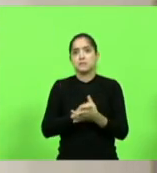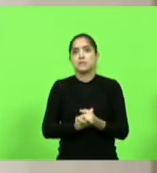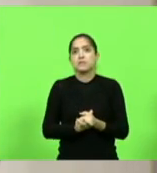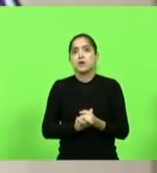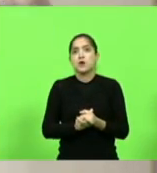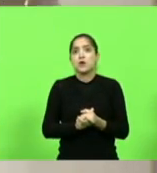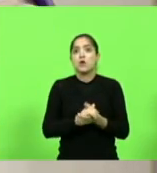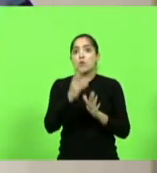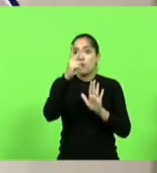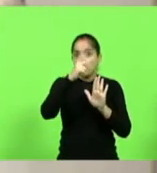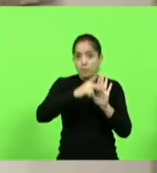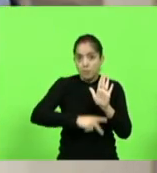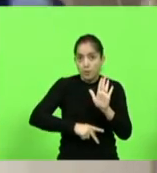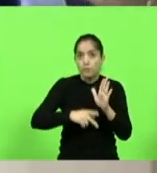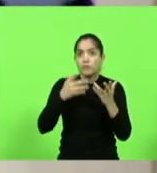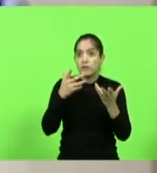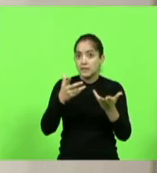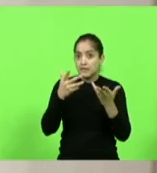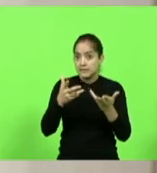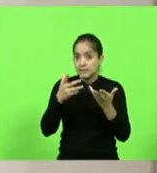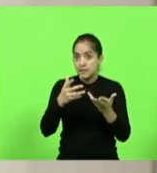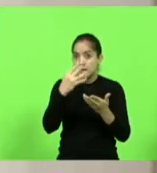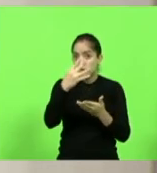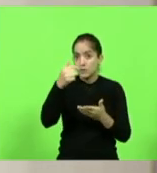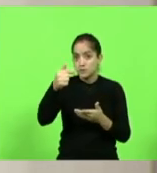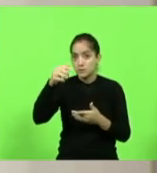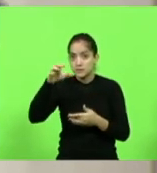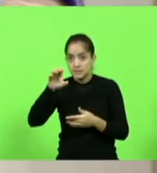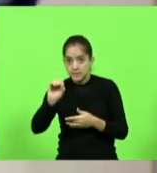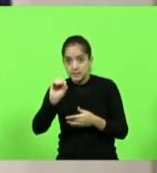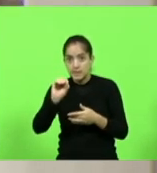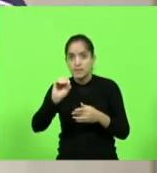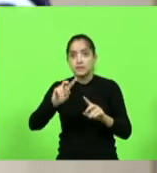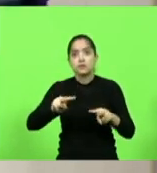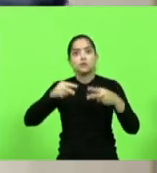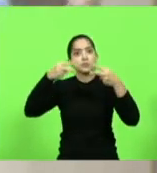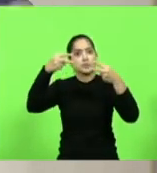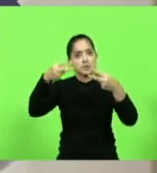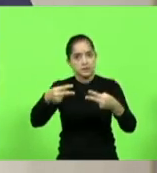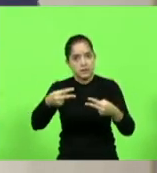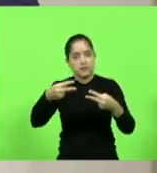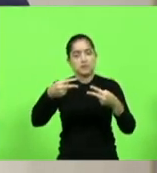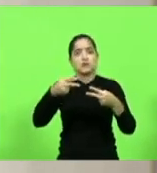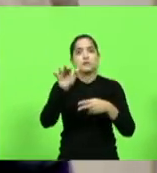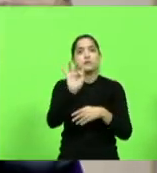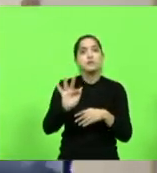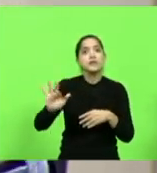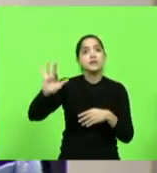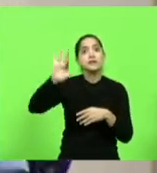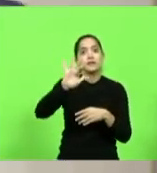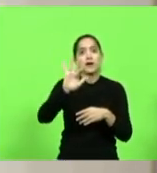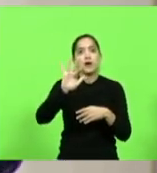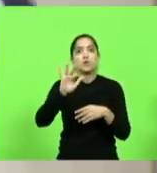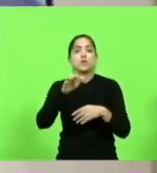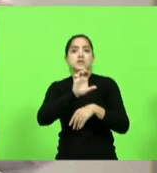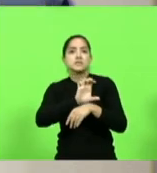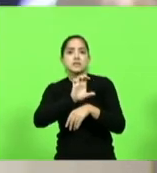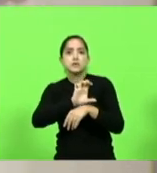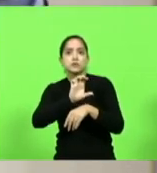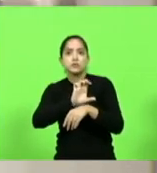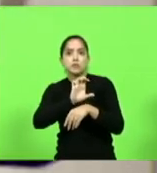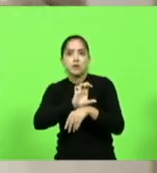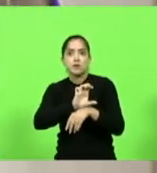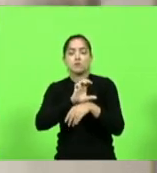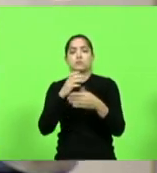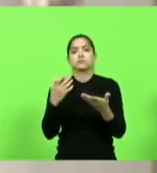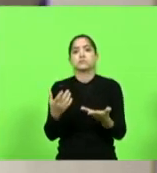Povo catarinense quer ver a 470 duplicada, seja recurso federal, estadual, seja de onde for. Partiu tudo do